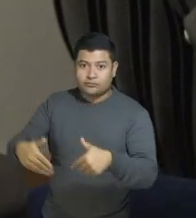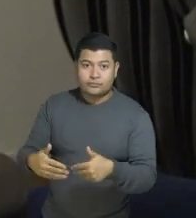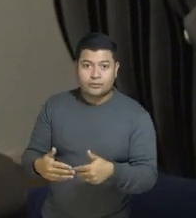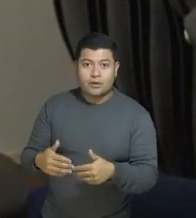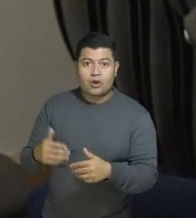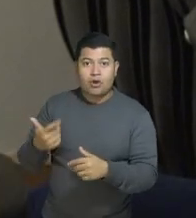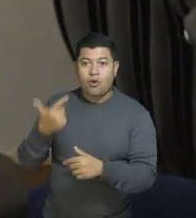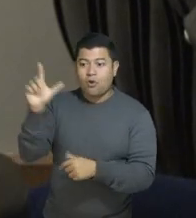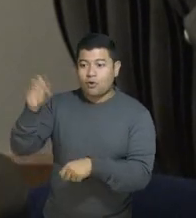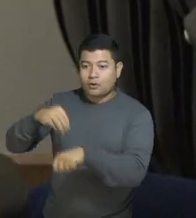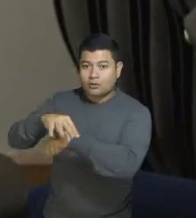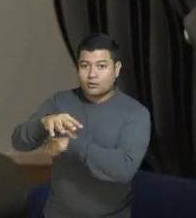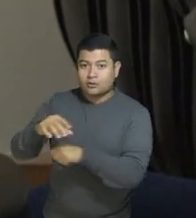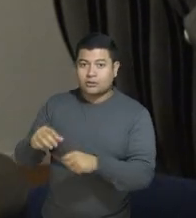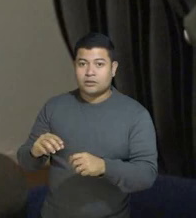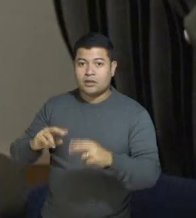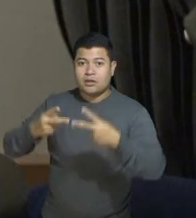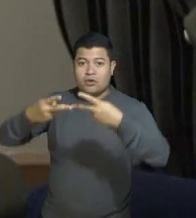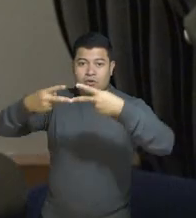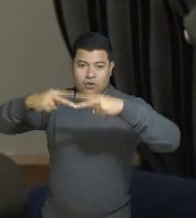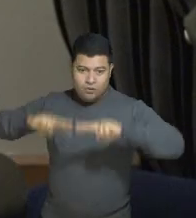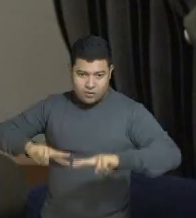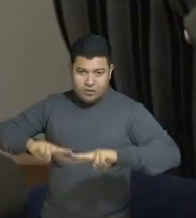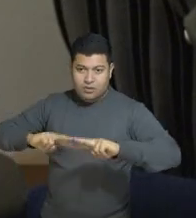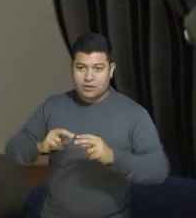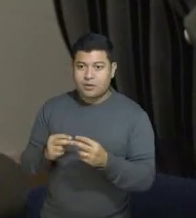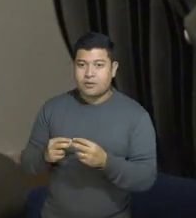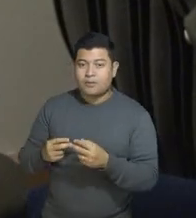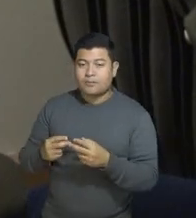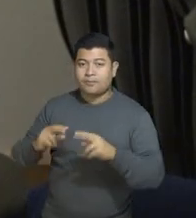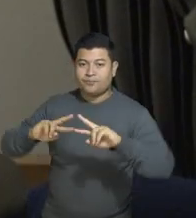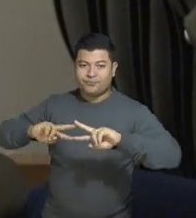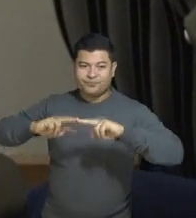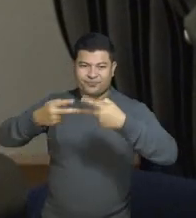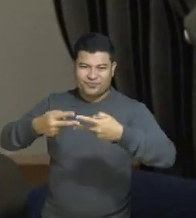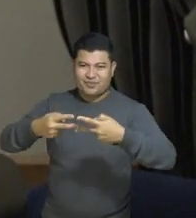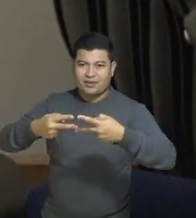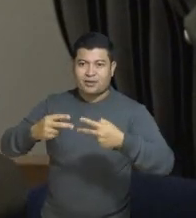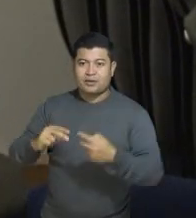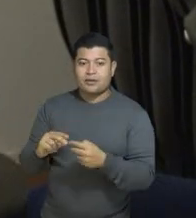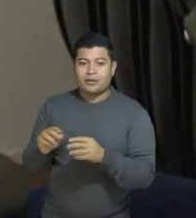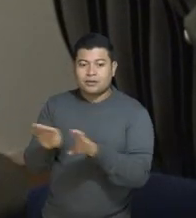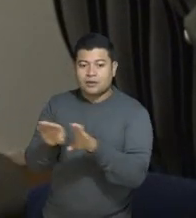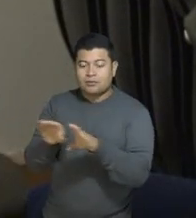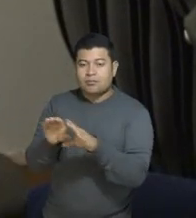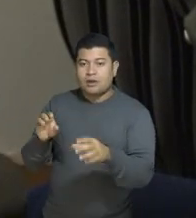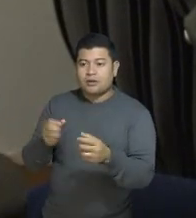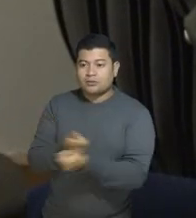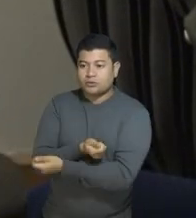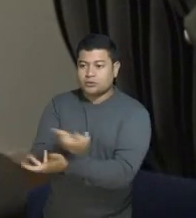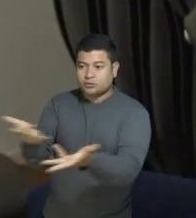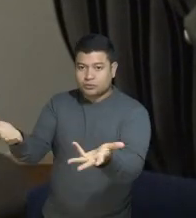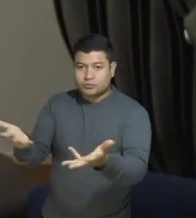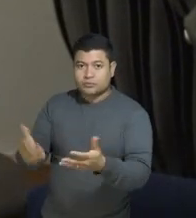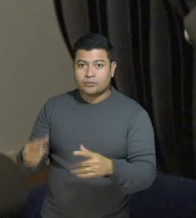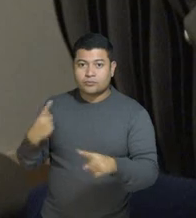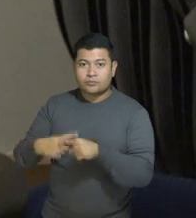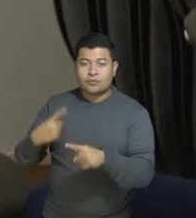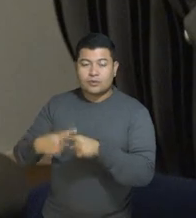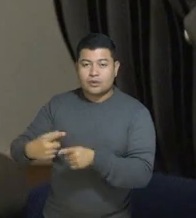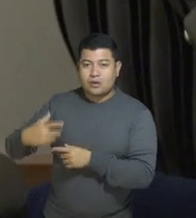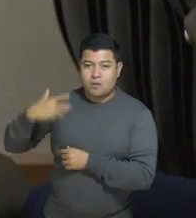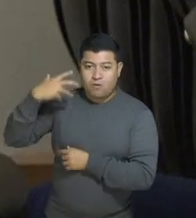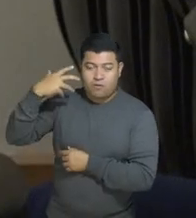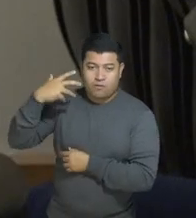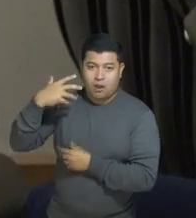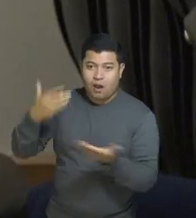sugestão, que esse link seja divulgado, porque esse conhecimento, né, como hoje está gravado, a gente tem essa possibilidade, outras